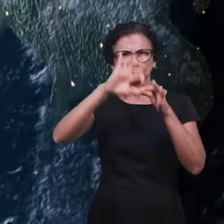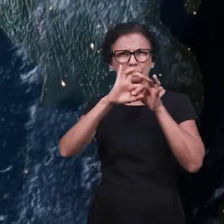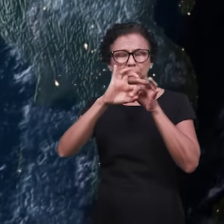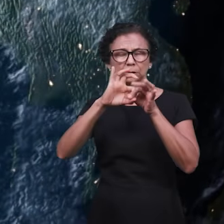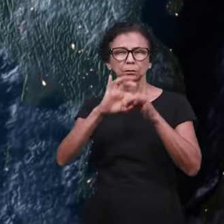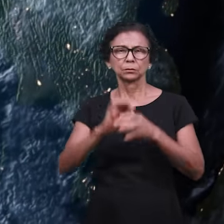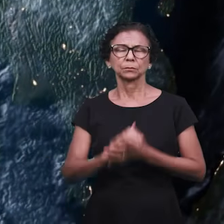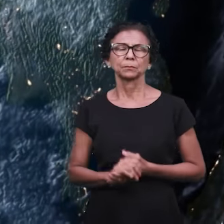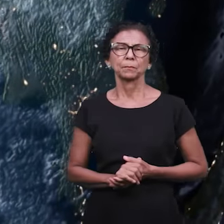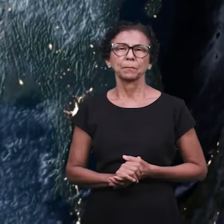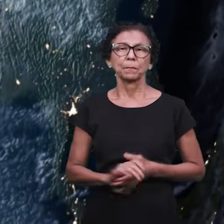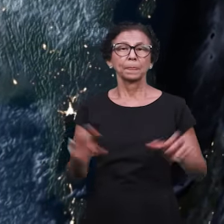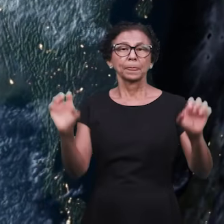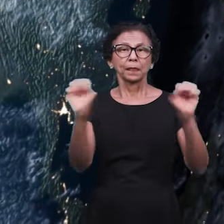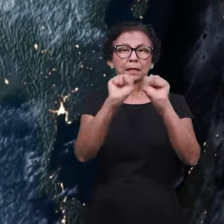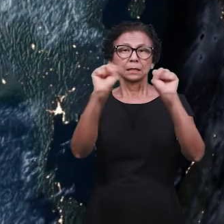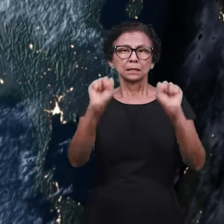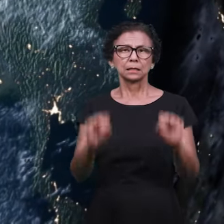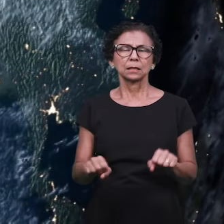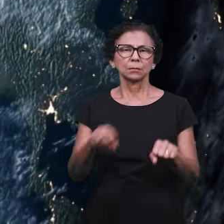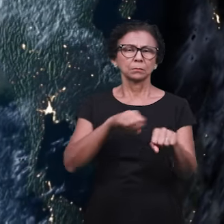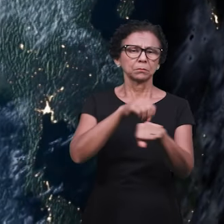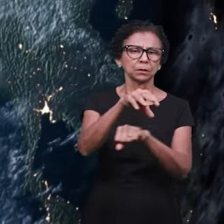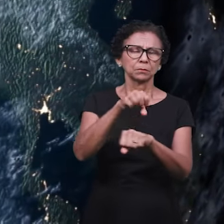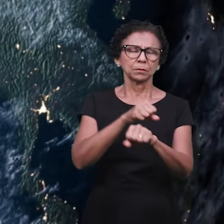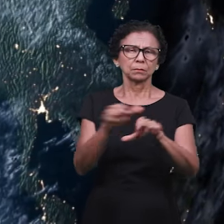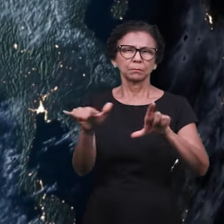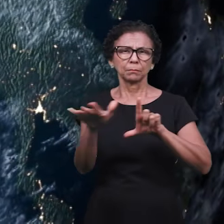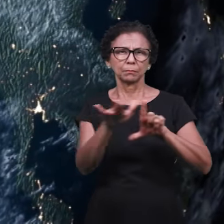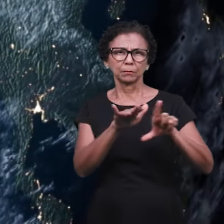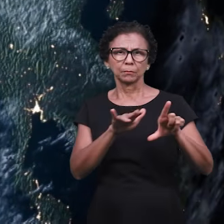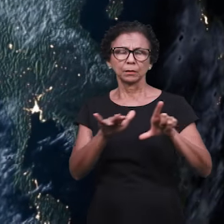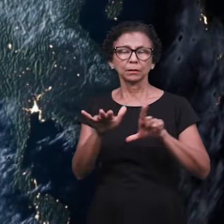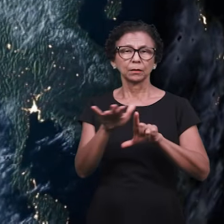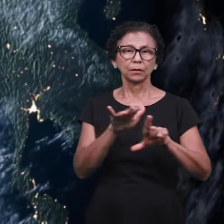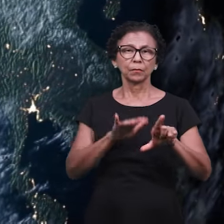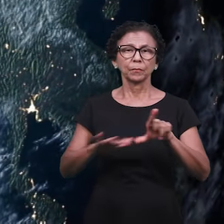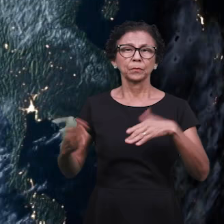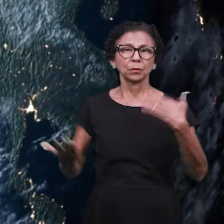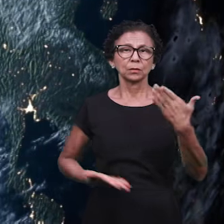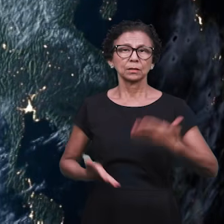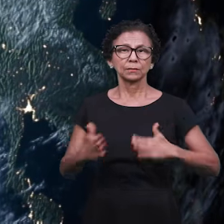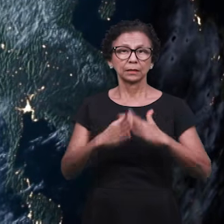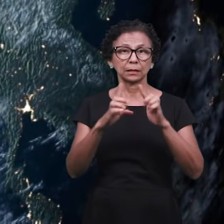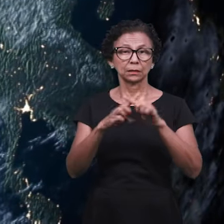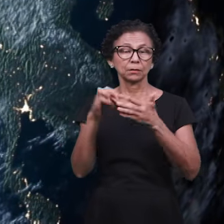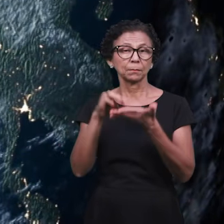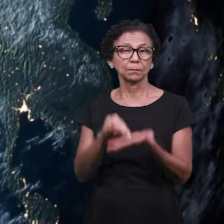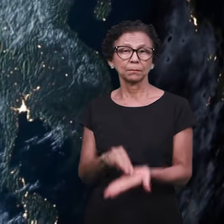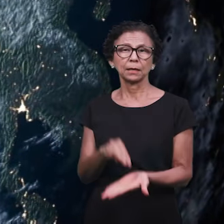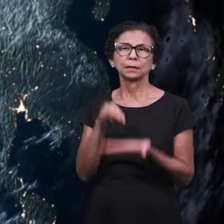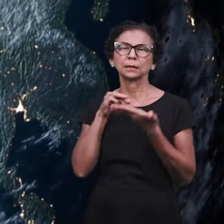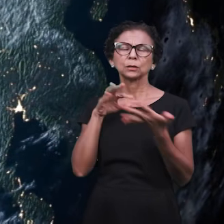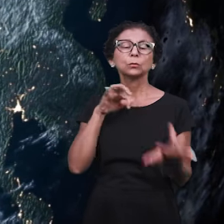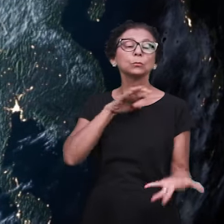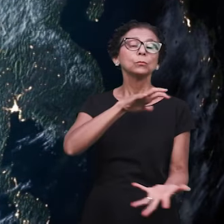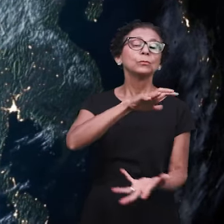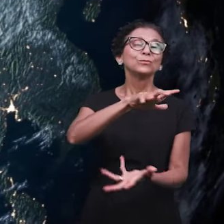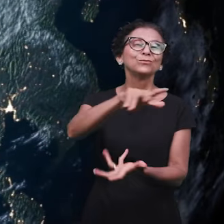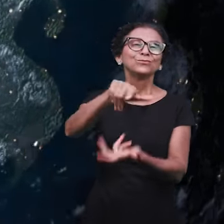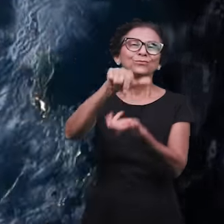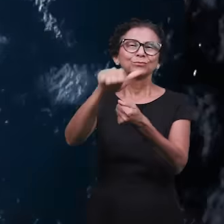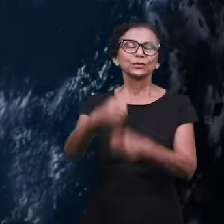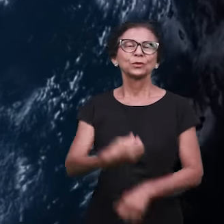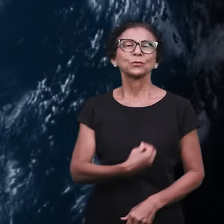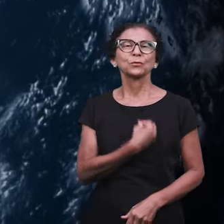espírito. Através do sistema de transmissão multiplataformas, os membros da Igreja Cristã Maranata de todo o